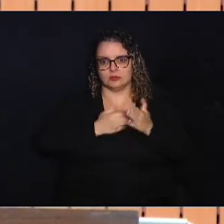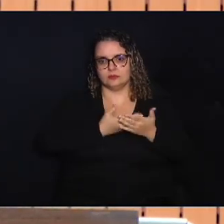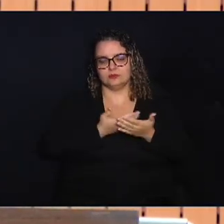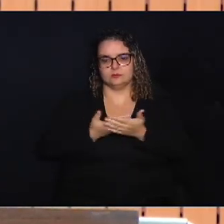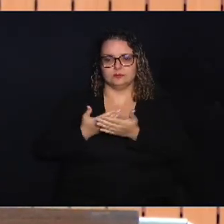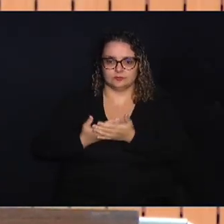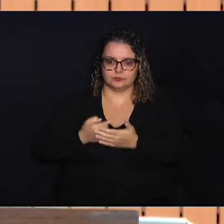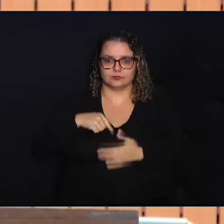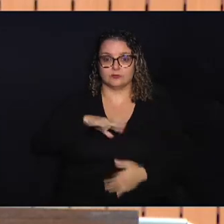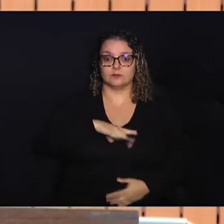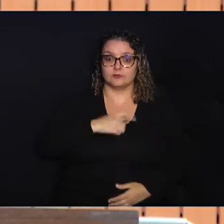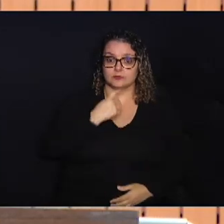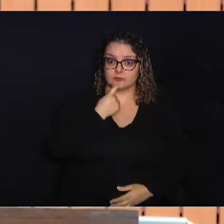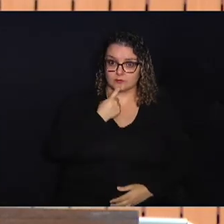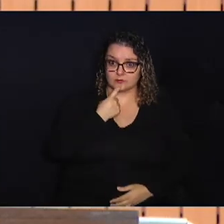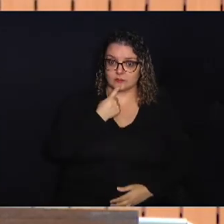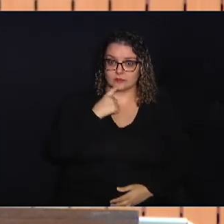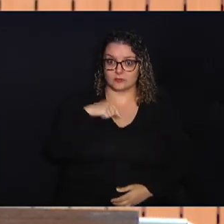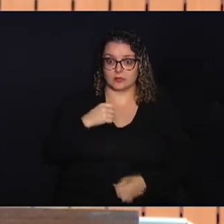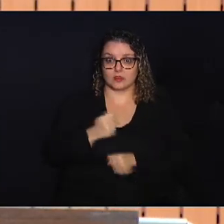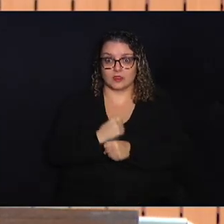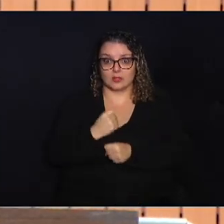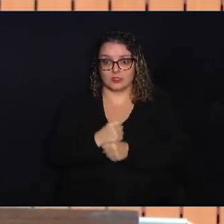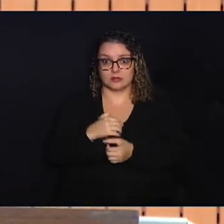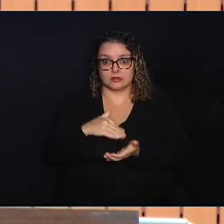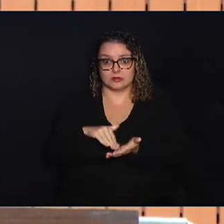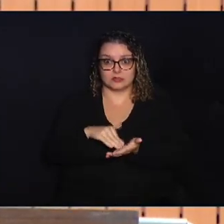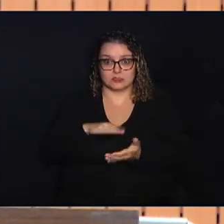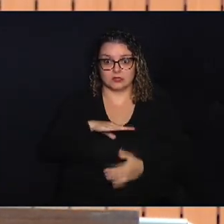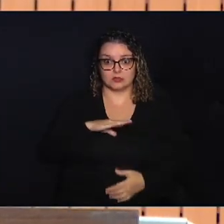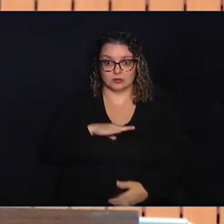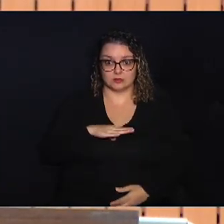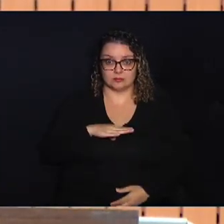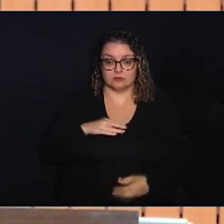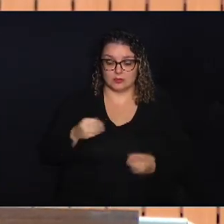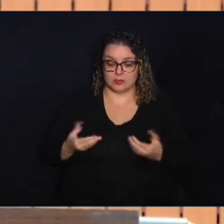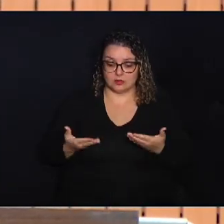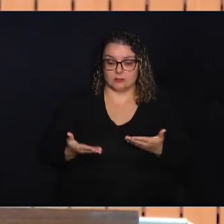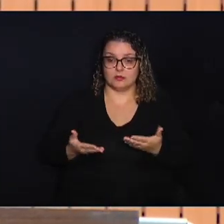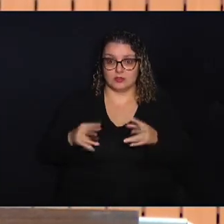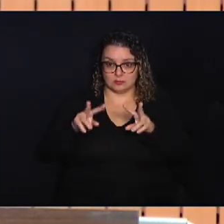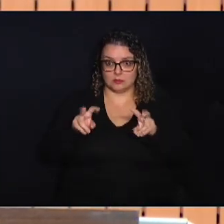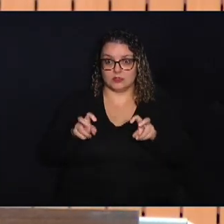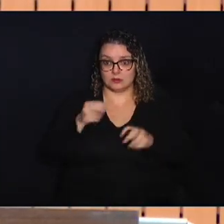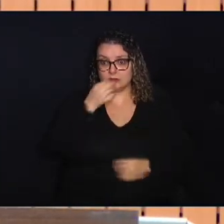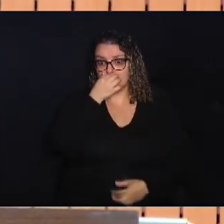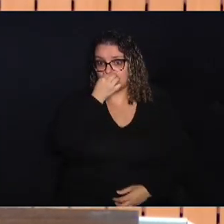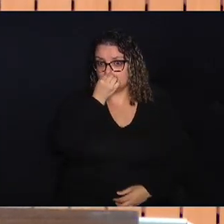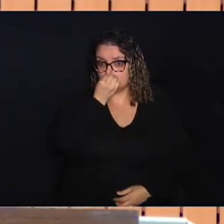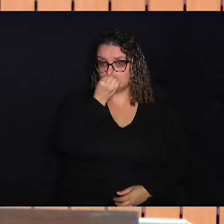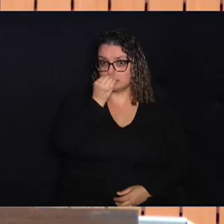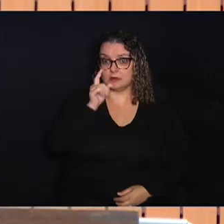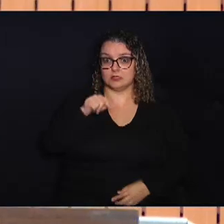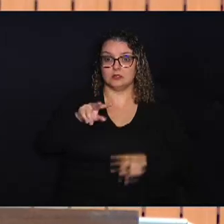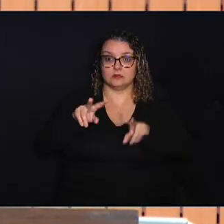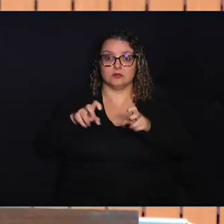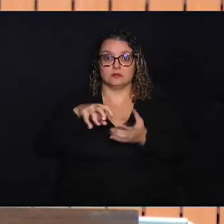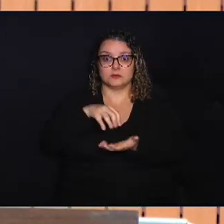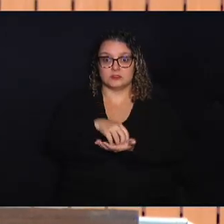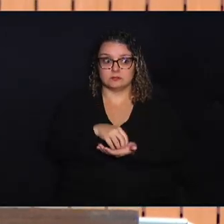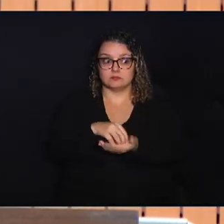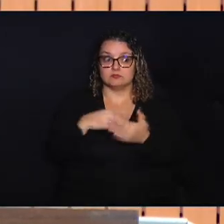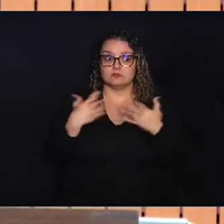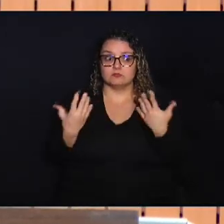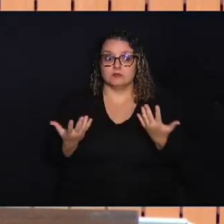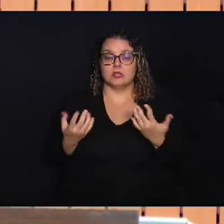cidade de Campinas, esse ano, a Secretaria Municipal colocou esse tema como sendo o tema central, mas ainda a